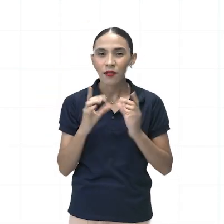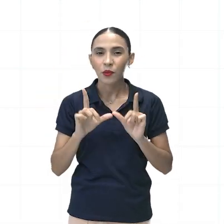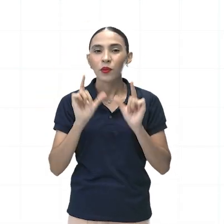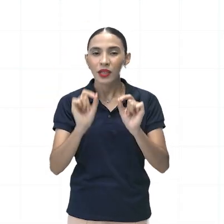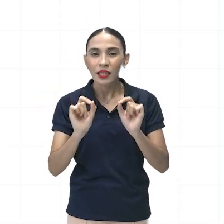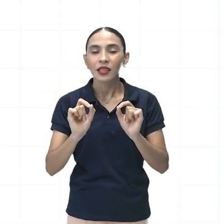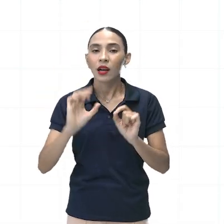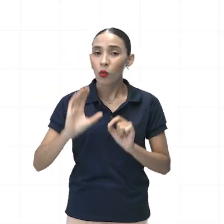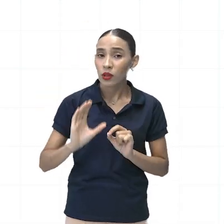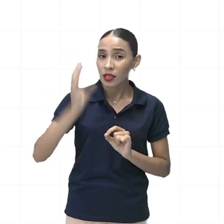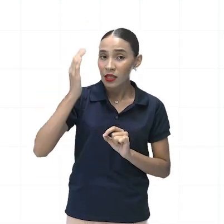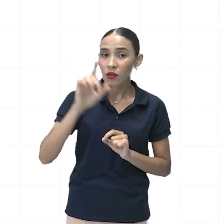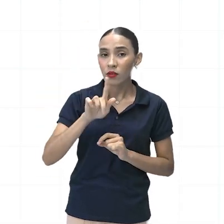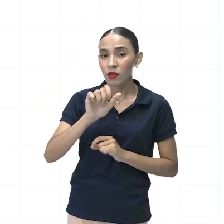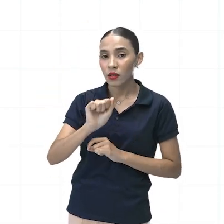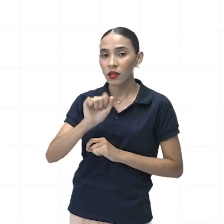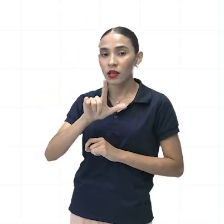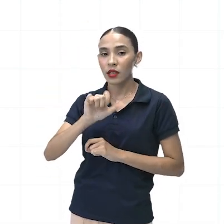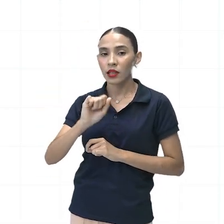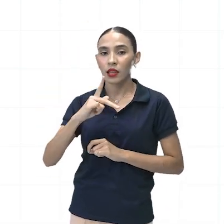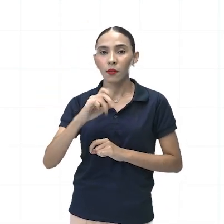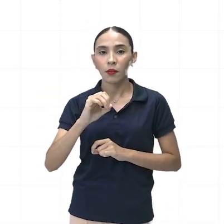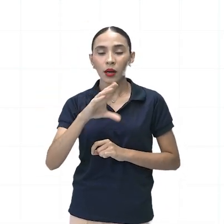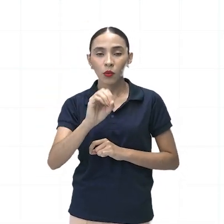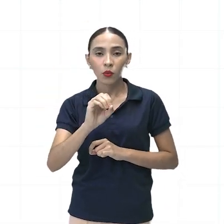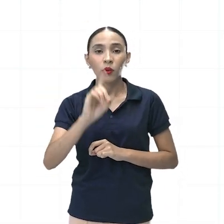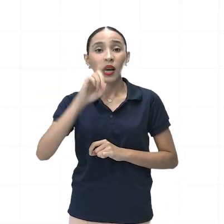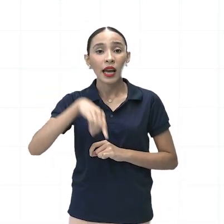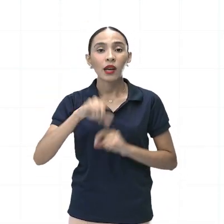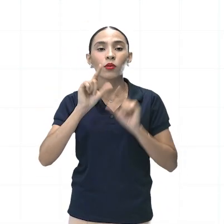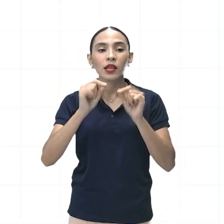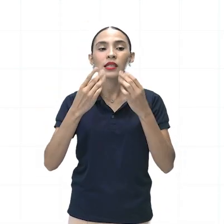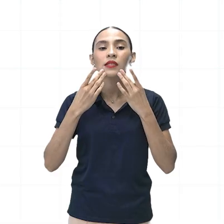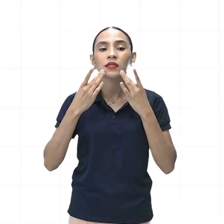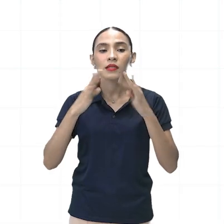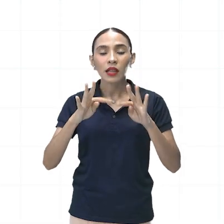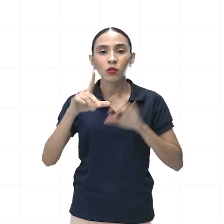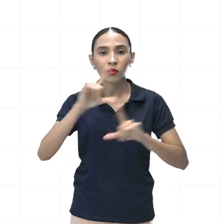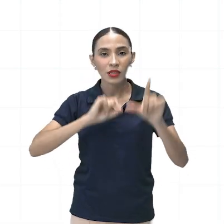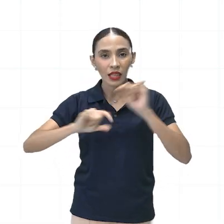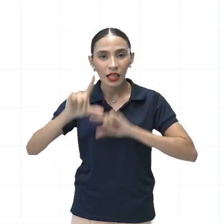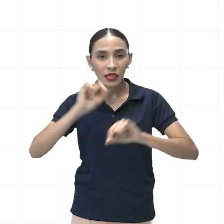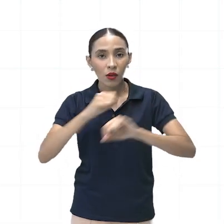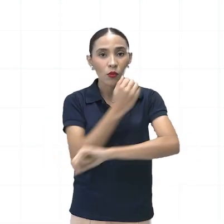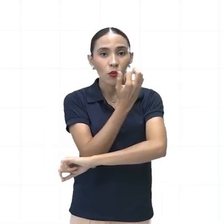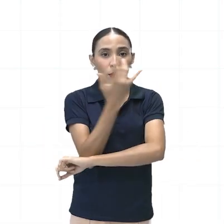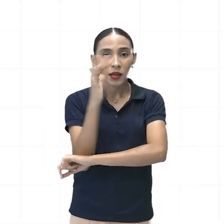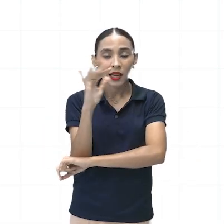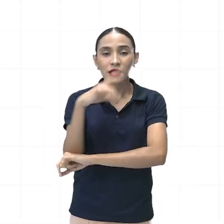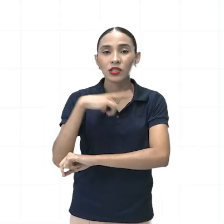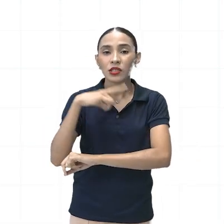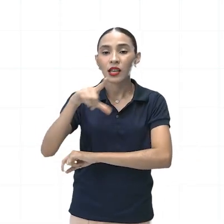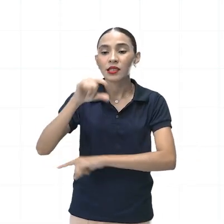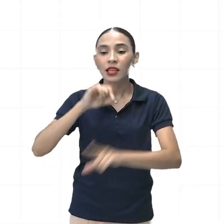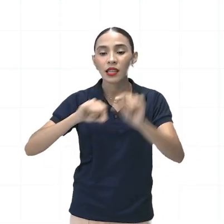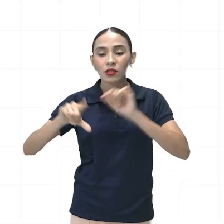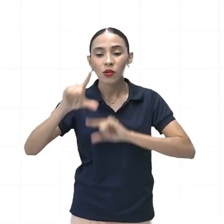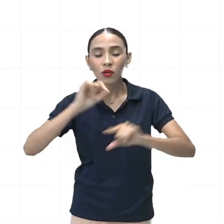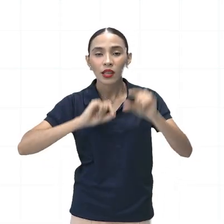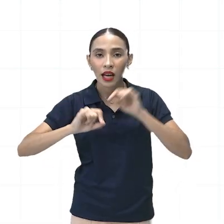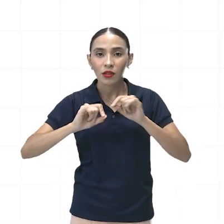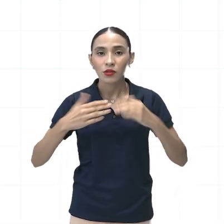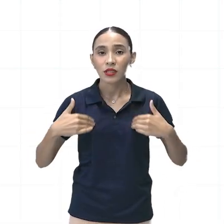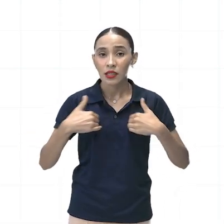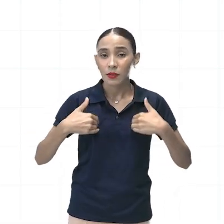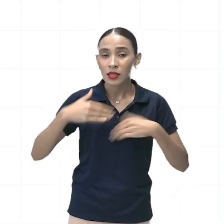nas Ilhas de Galápagos era o processo que ele chamava de seleção natural. Ou seja, o meio ambiente tinha selecionado os